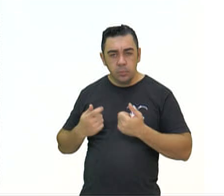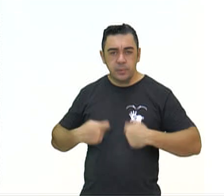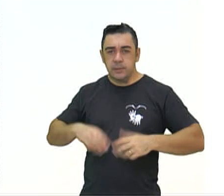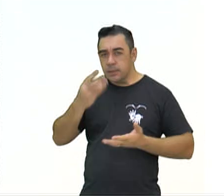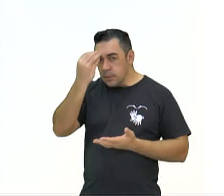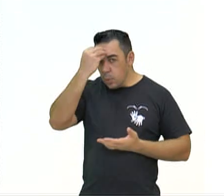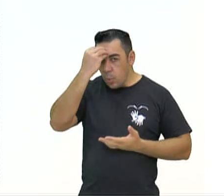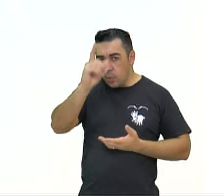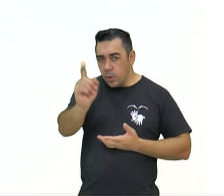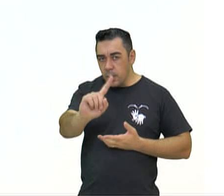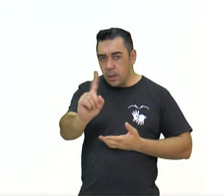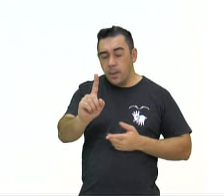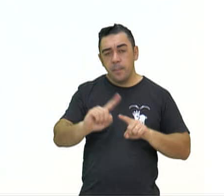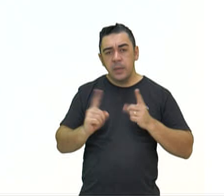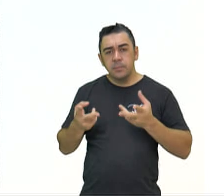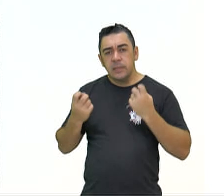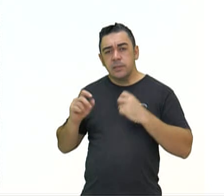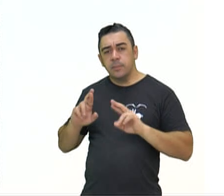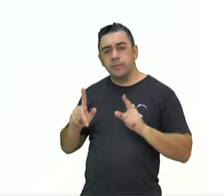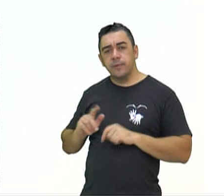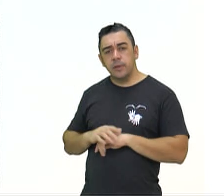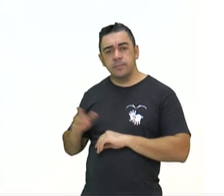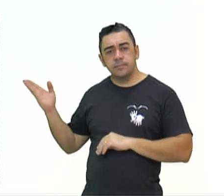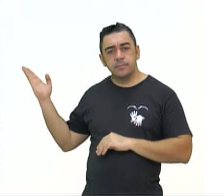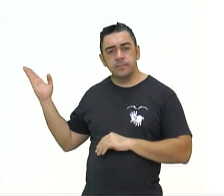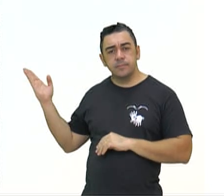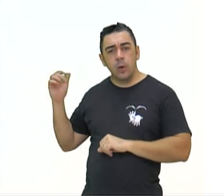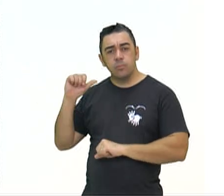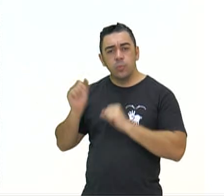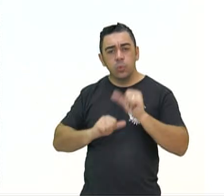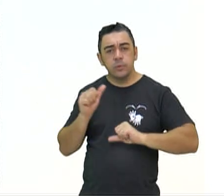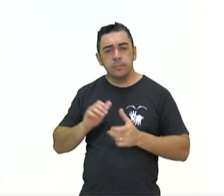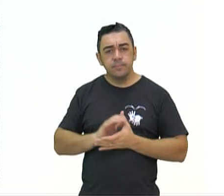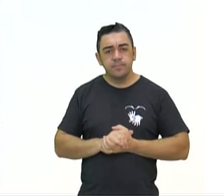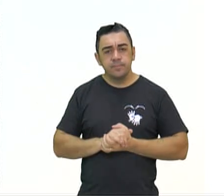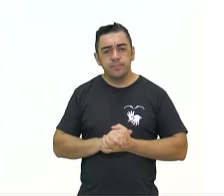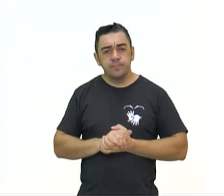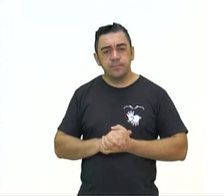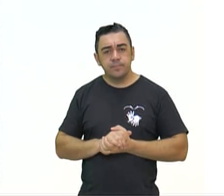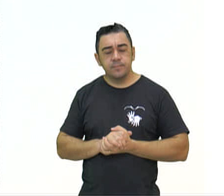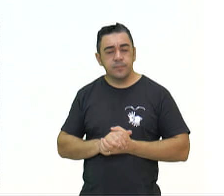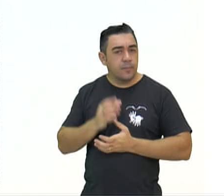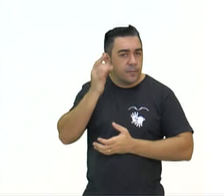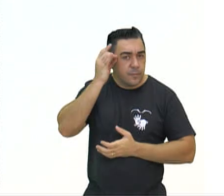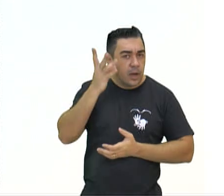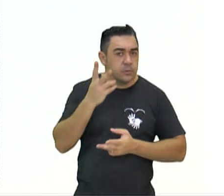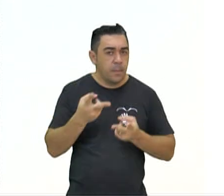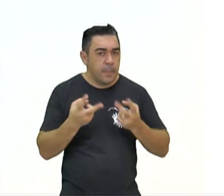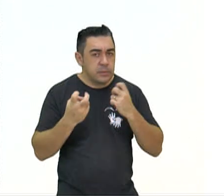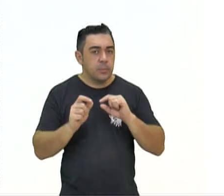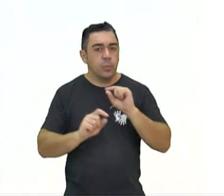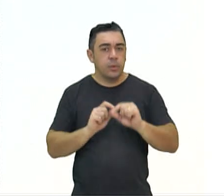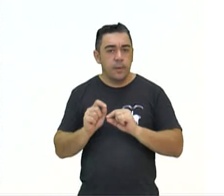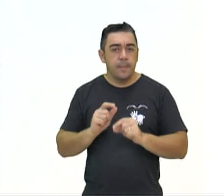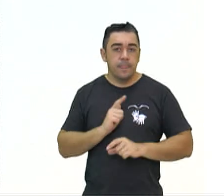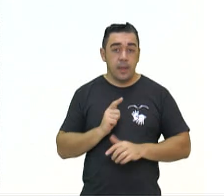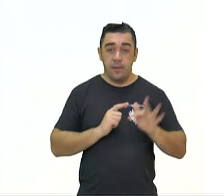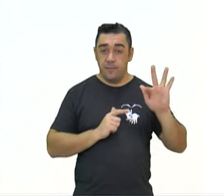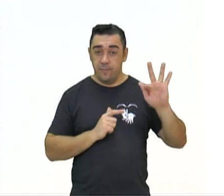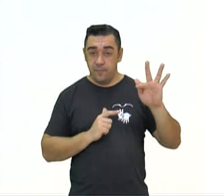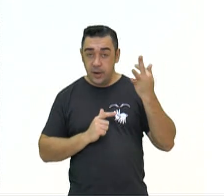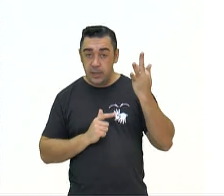tenho que ver a enorme mudança. É fácil eu perceber que tem França